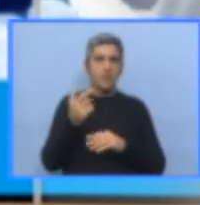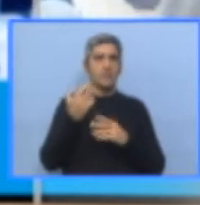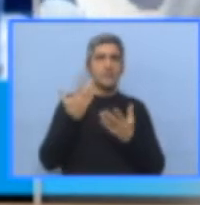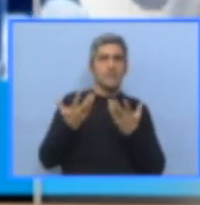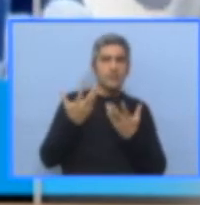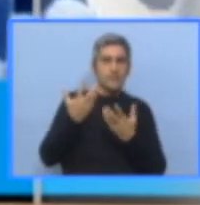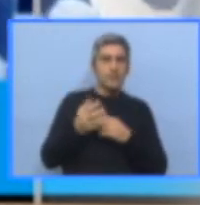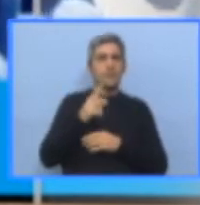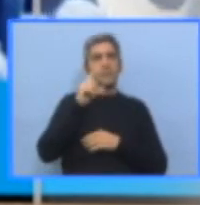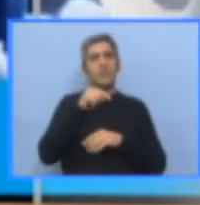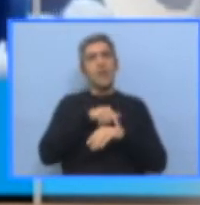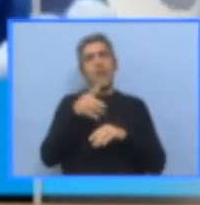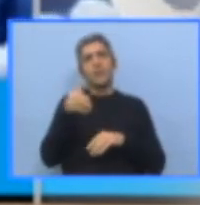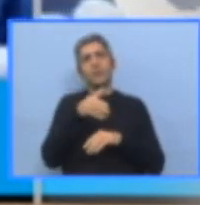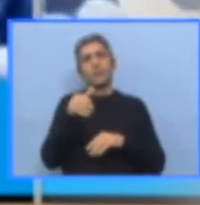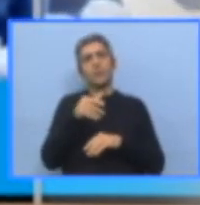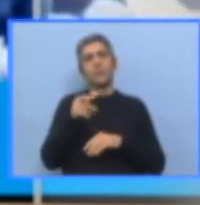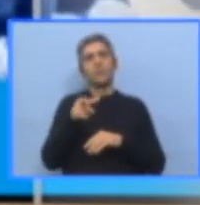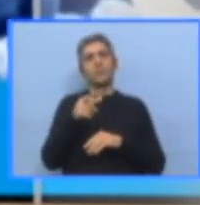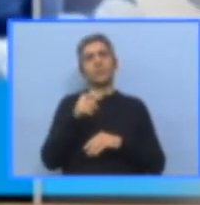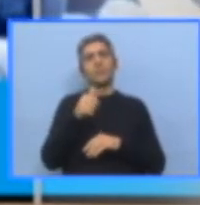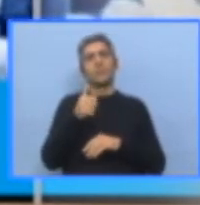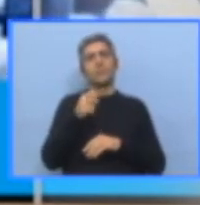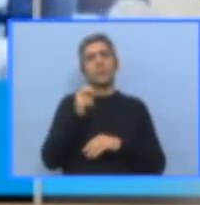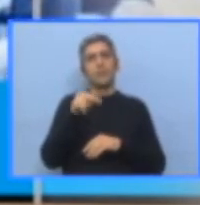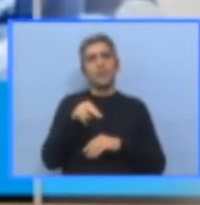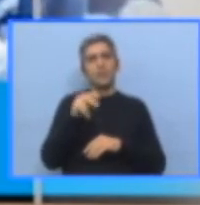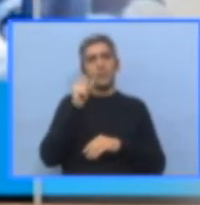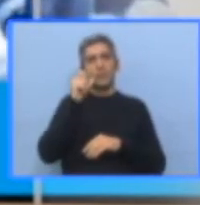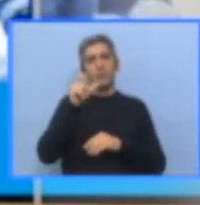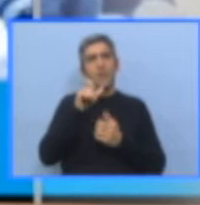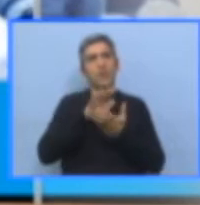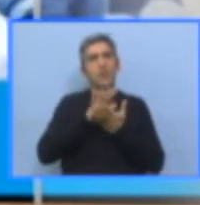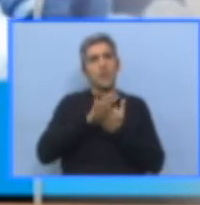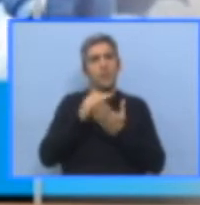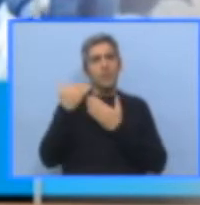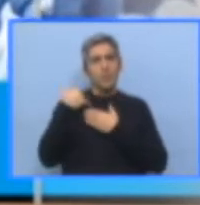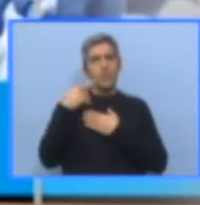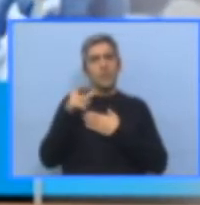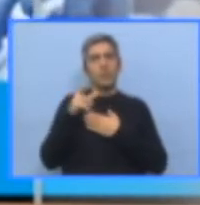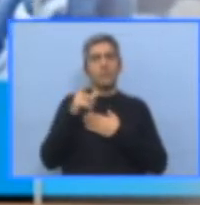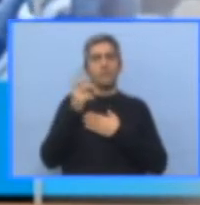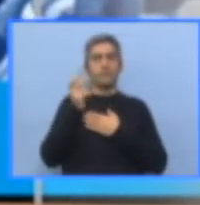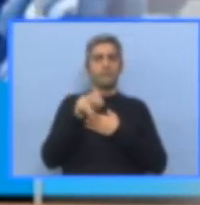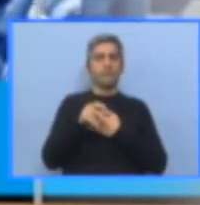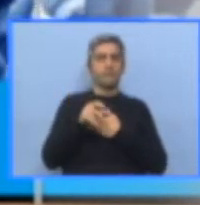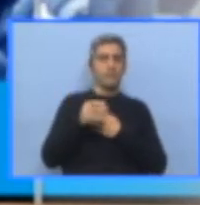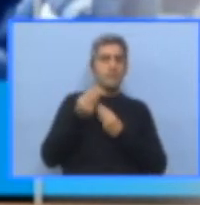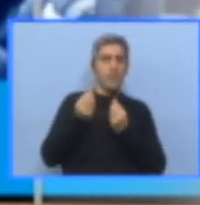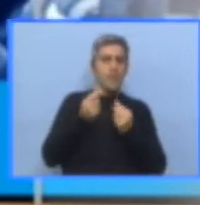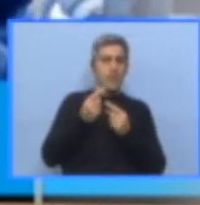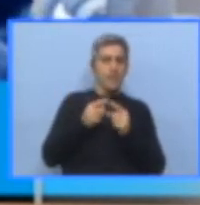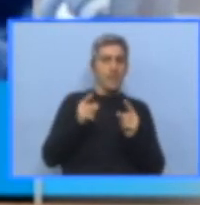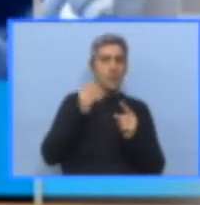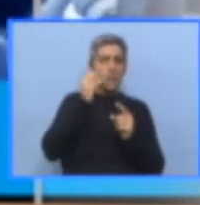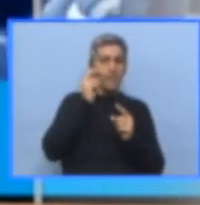também, a dada altura, o Ben Bradley, o editor, confrontar-se com a maneira